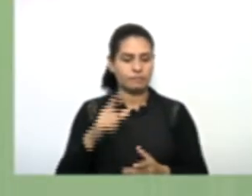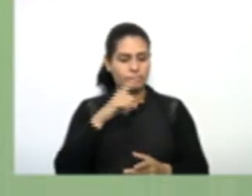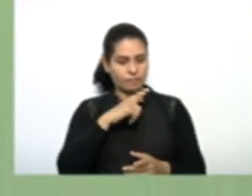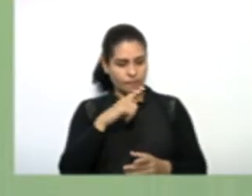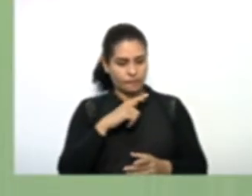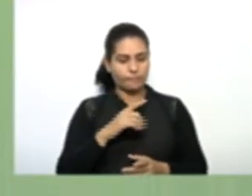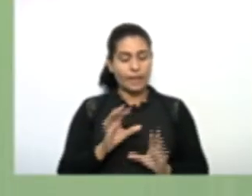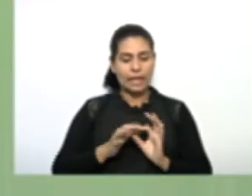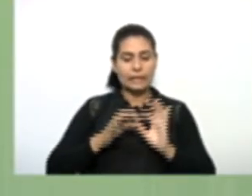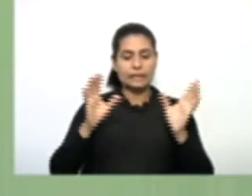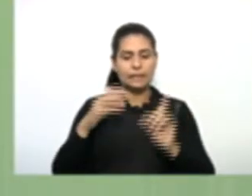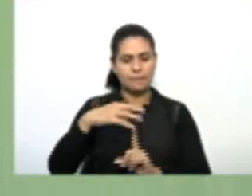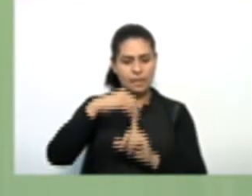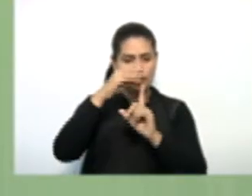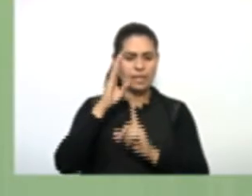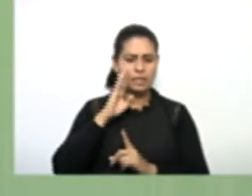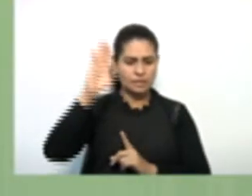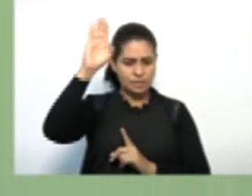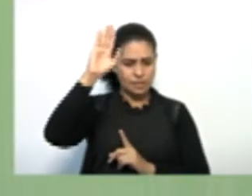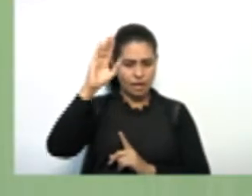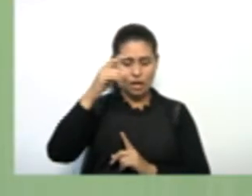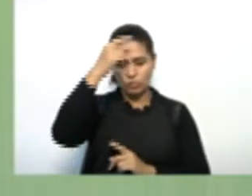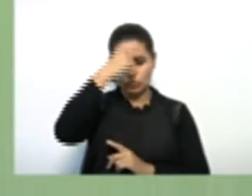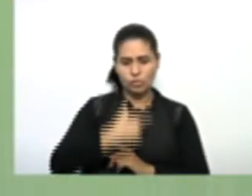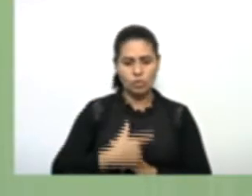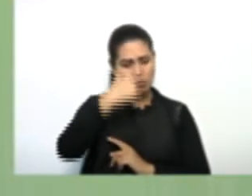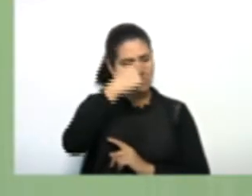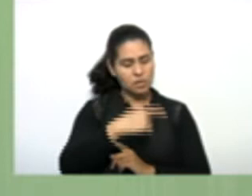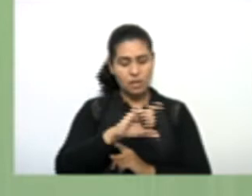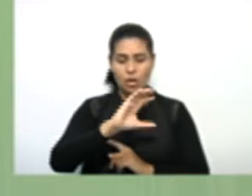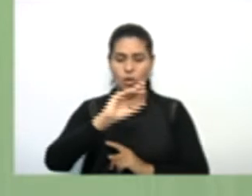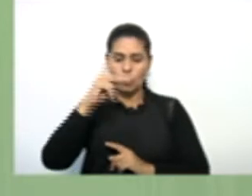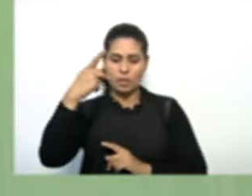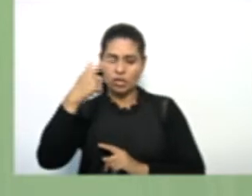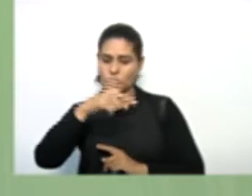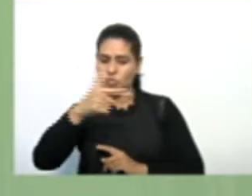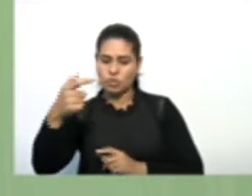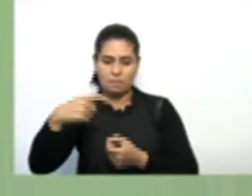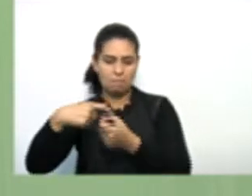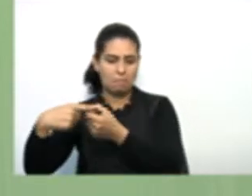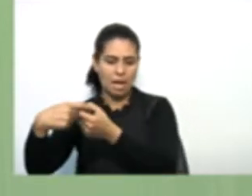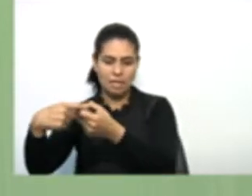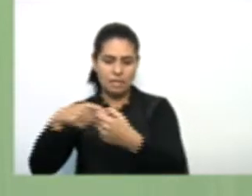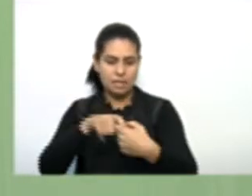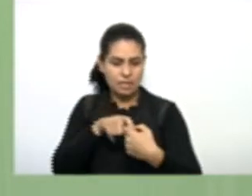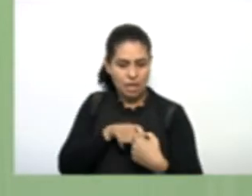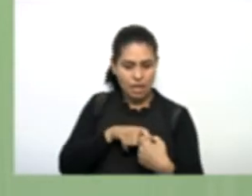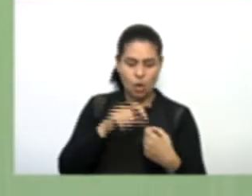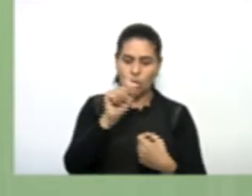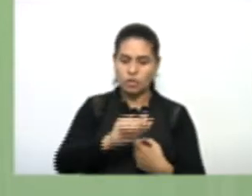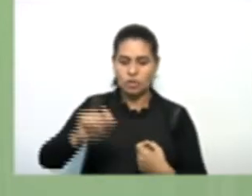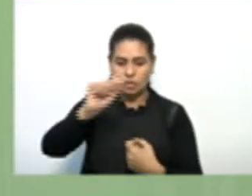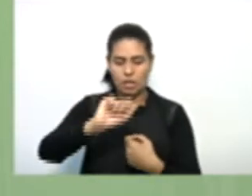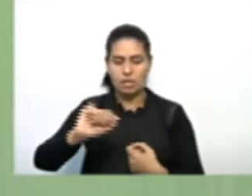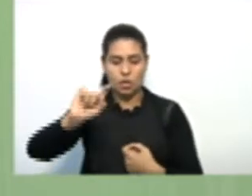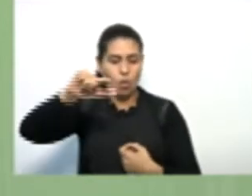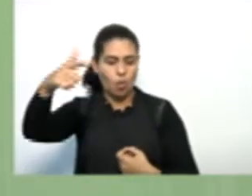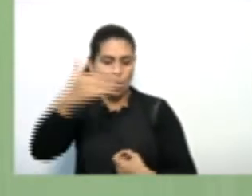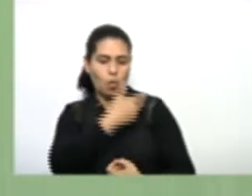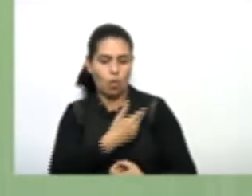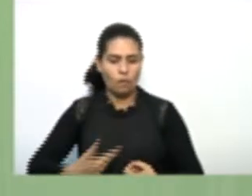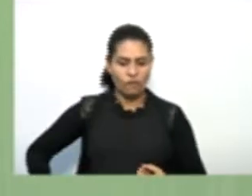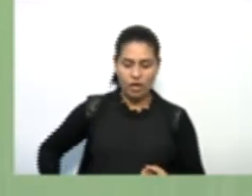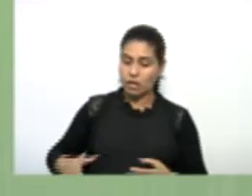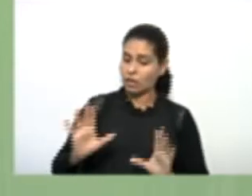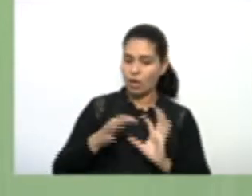uma independência e autonomia. A cooperativa não está ligada a outros órgãos, a outras associações, outras sociedades.